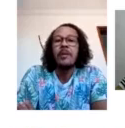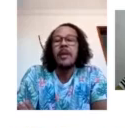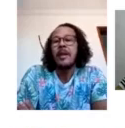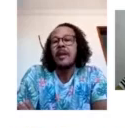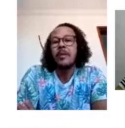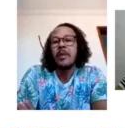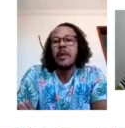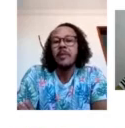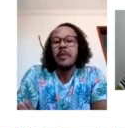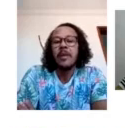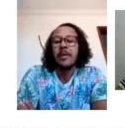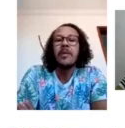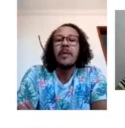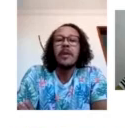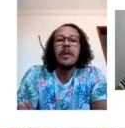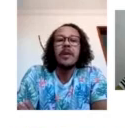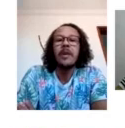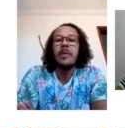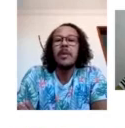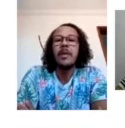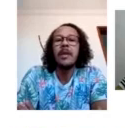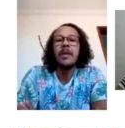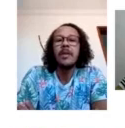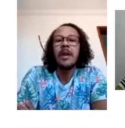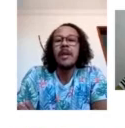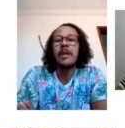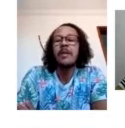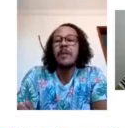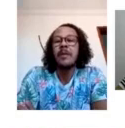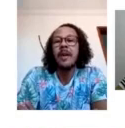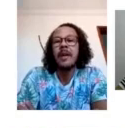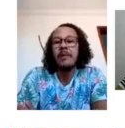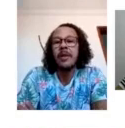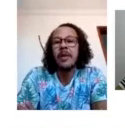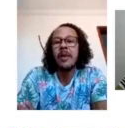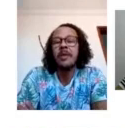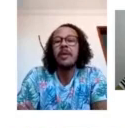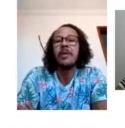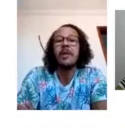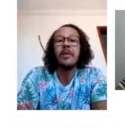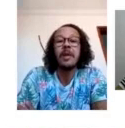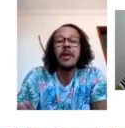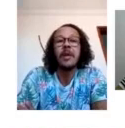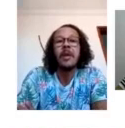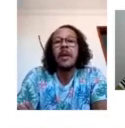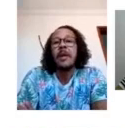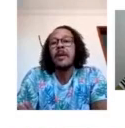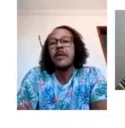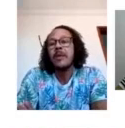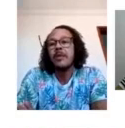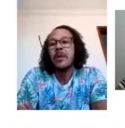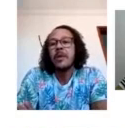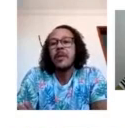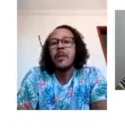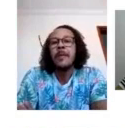não tinha uma habilidade, por exemplo, para desenvolver aulas remotas, aulas online. Então, foi um reaprendizado, esse desafio foi maior